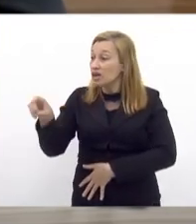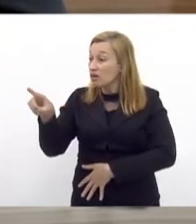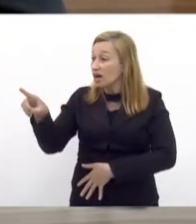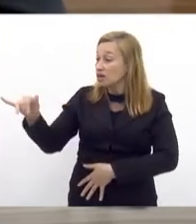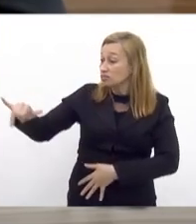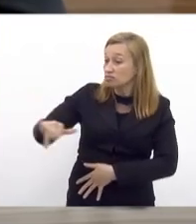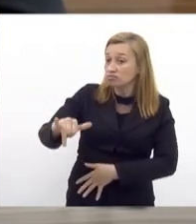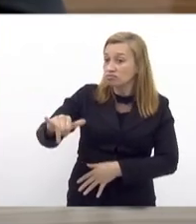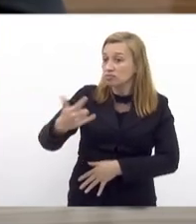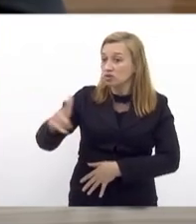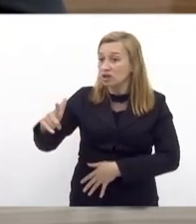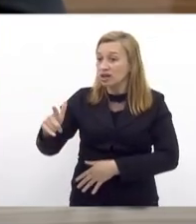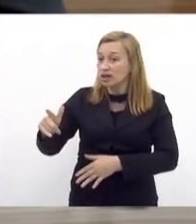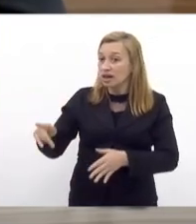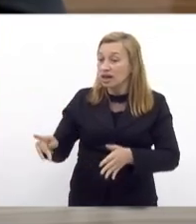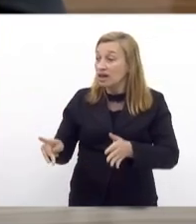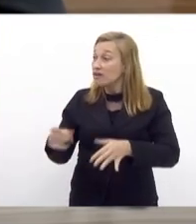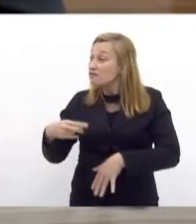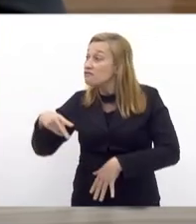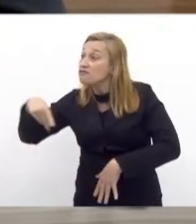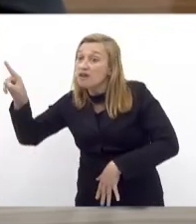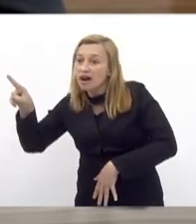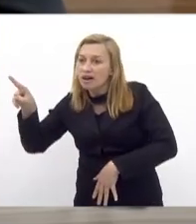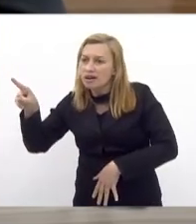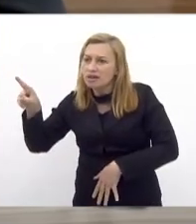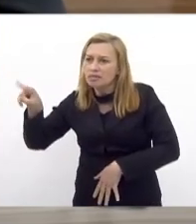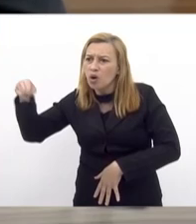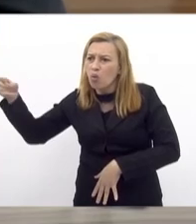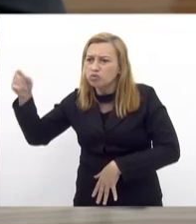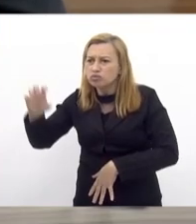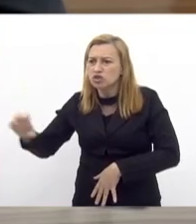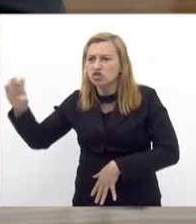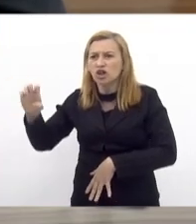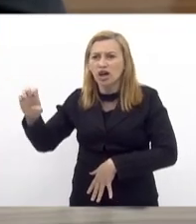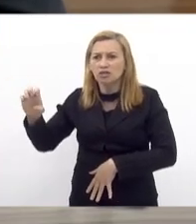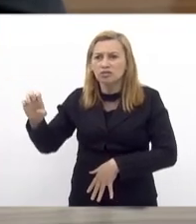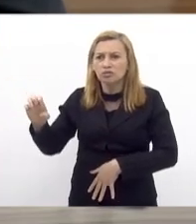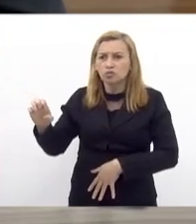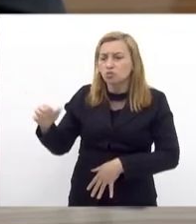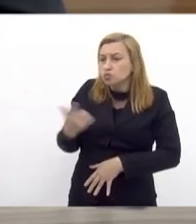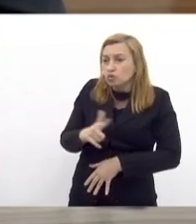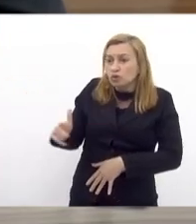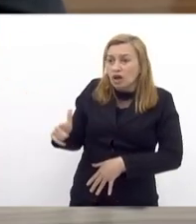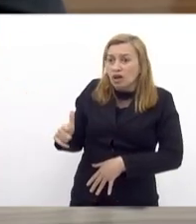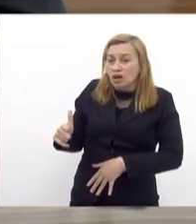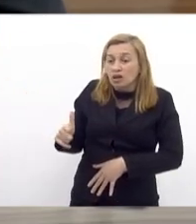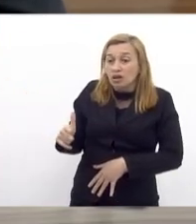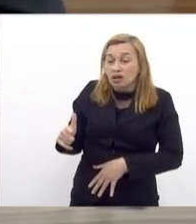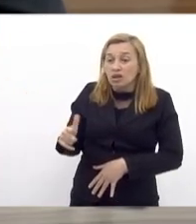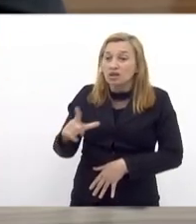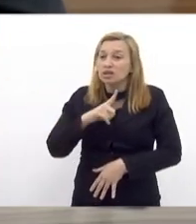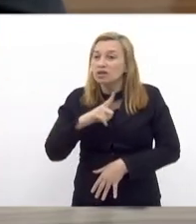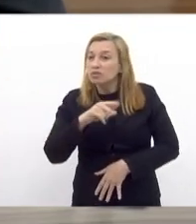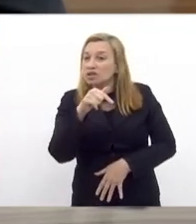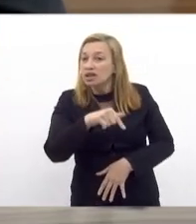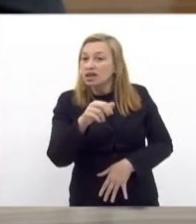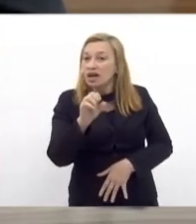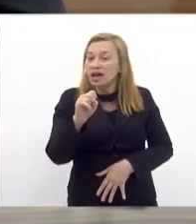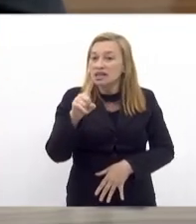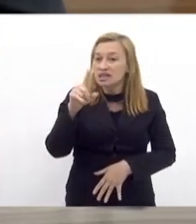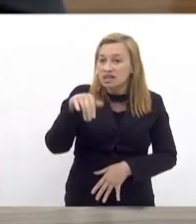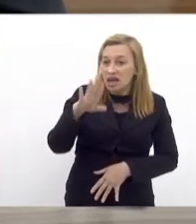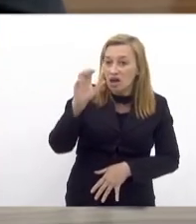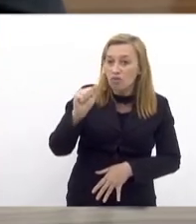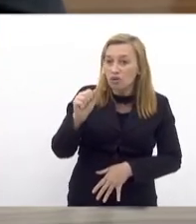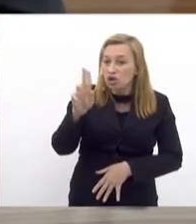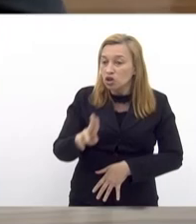a oficina vai para São Paulo, a oficina vai para outros estados. Não tem. Nós temos a Selma aqui, que utiliza, logicamente,